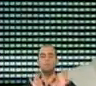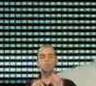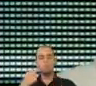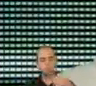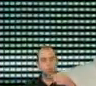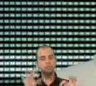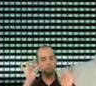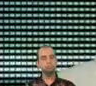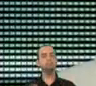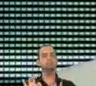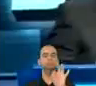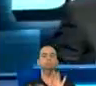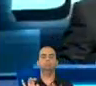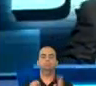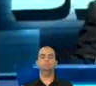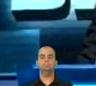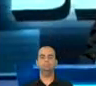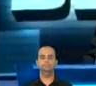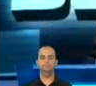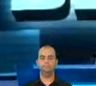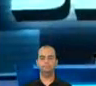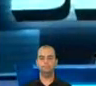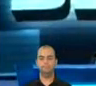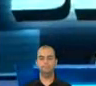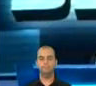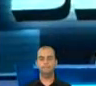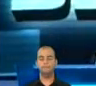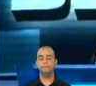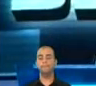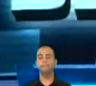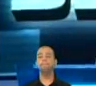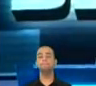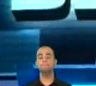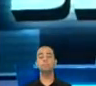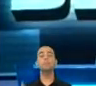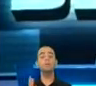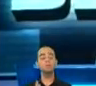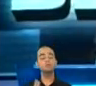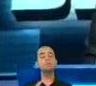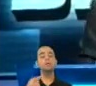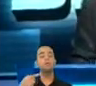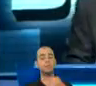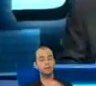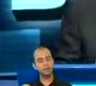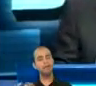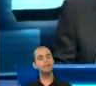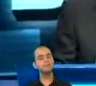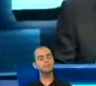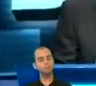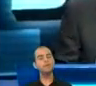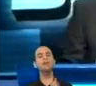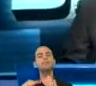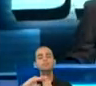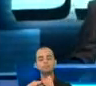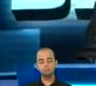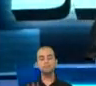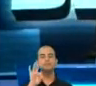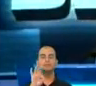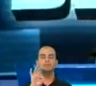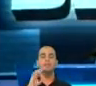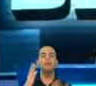transformá-lo numa política efetiva e geral. Muito bem, dando sequência agora ao debate,